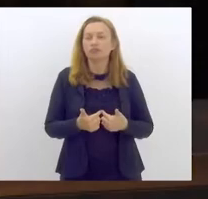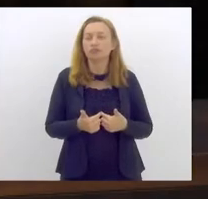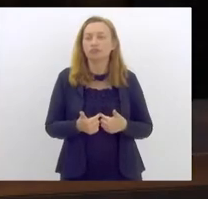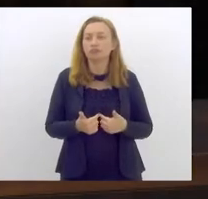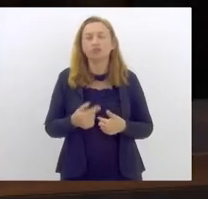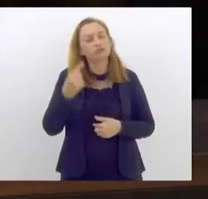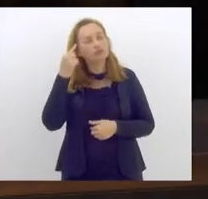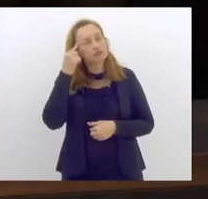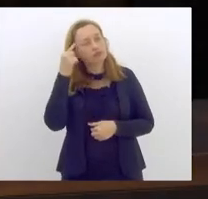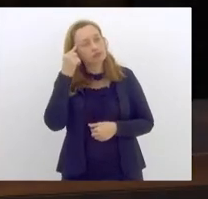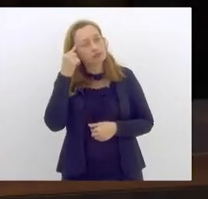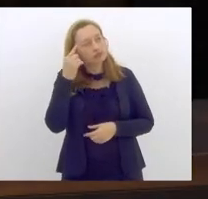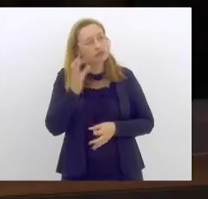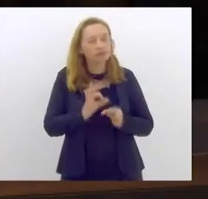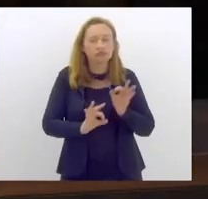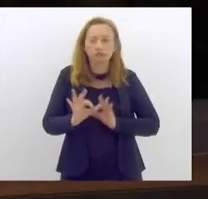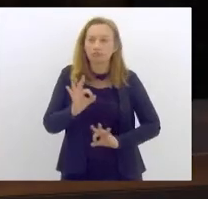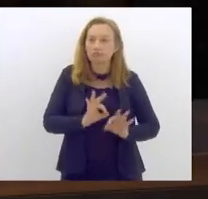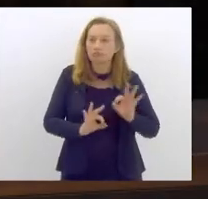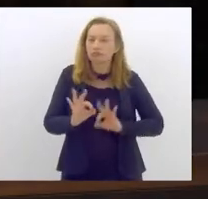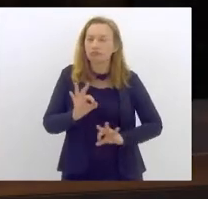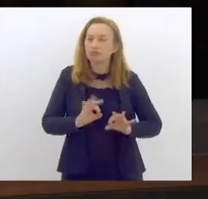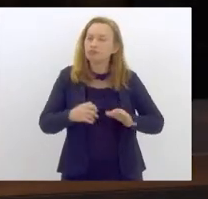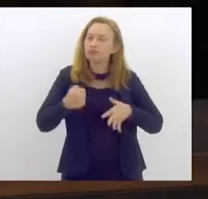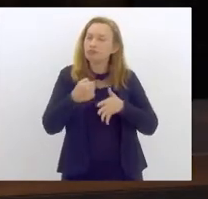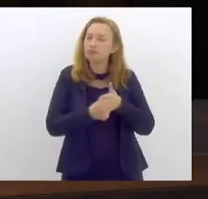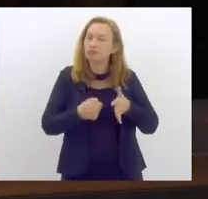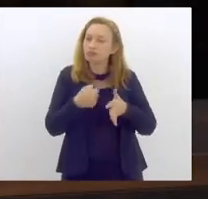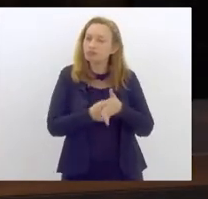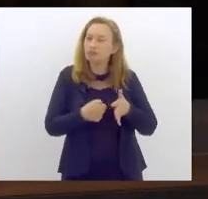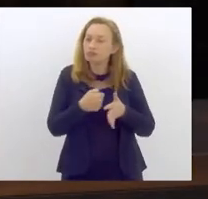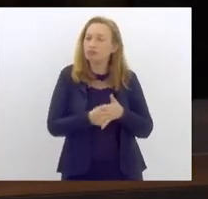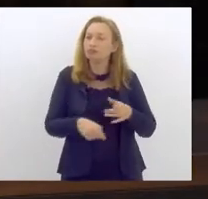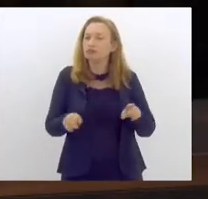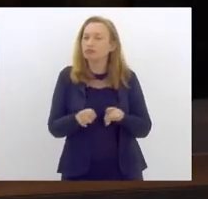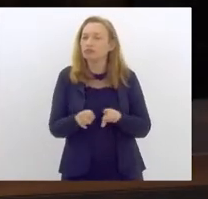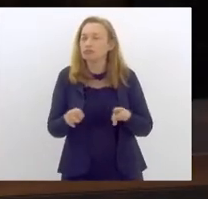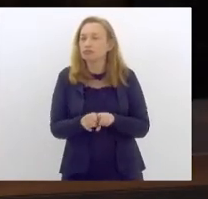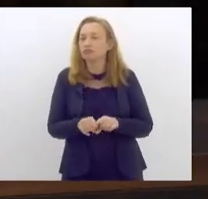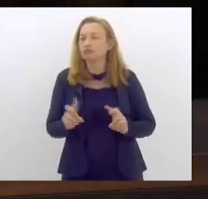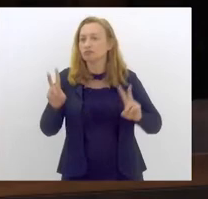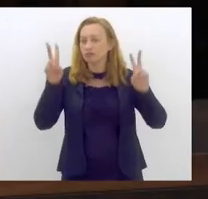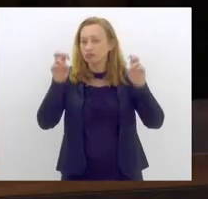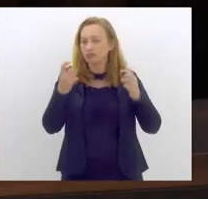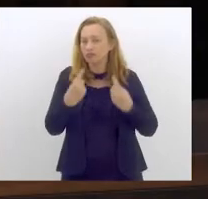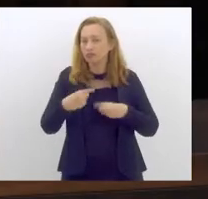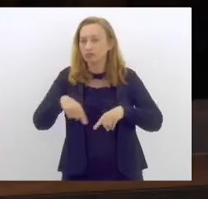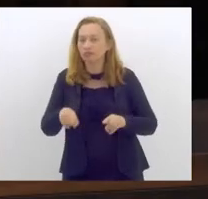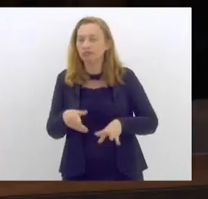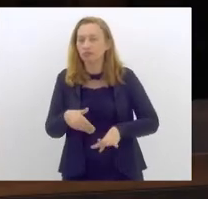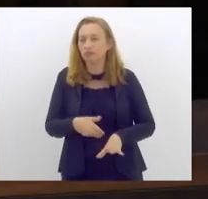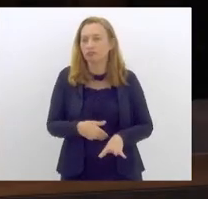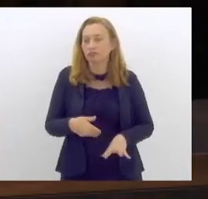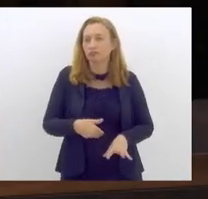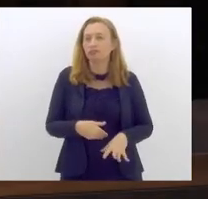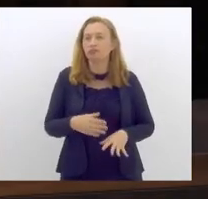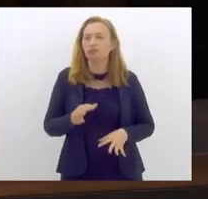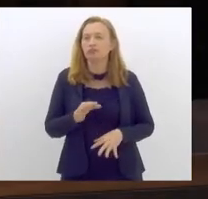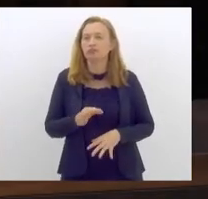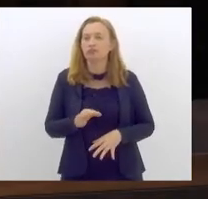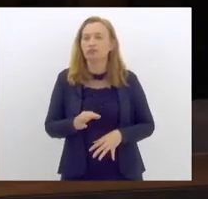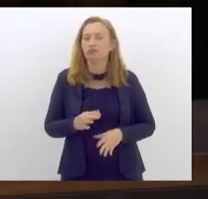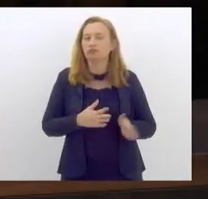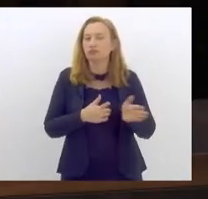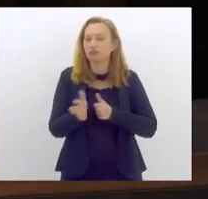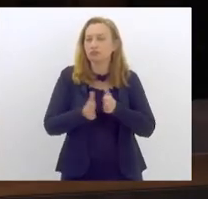pensar organizar lutar por elas também esteja essa questão do combate à fome e as garantias